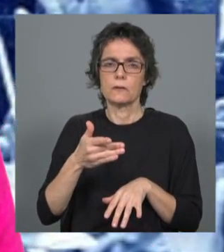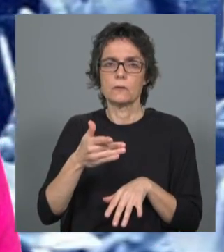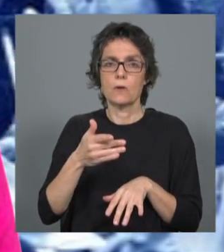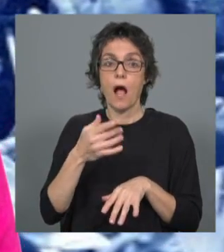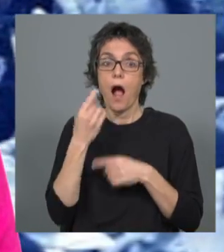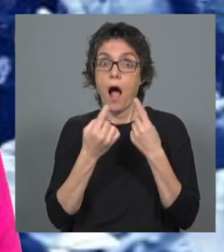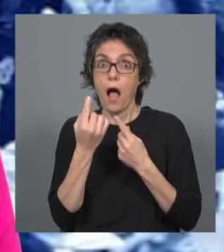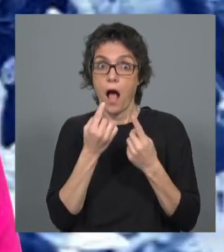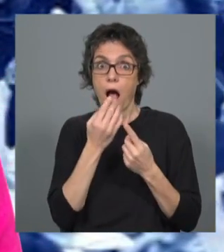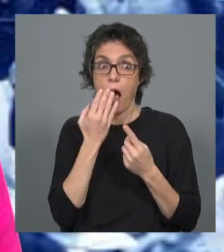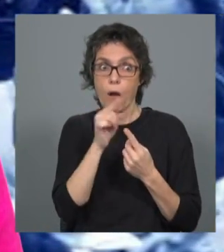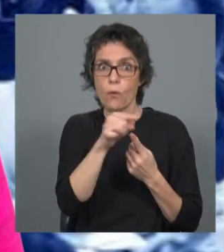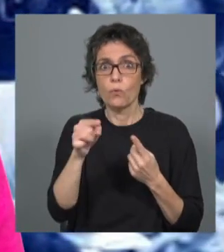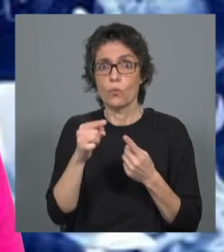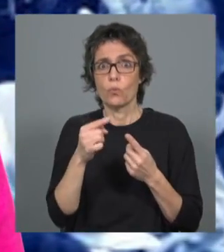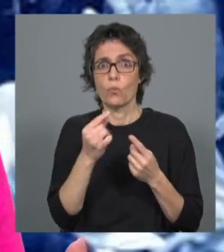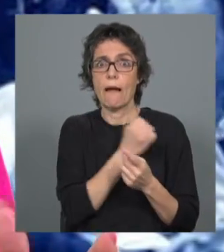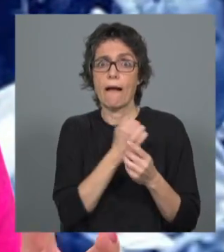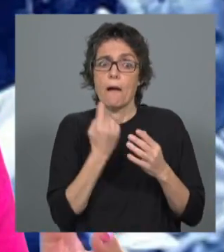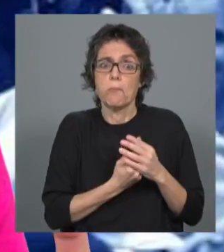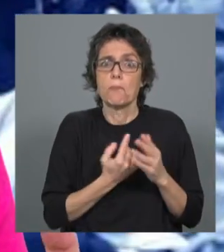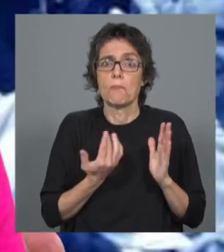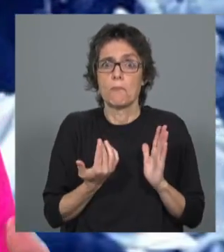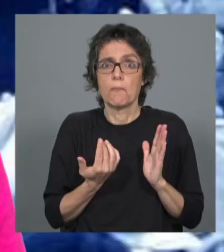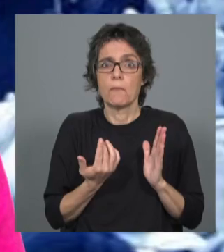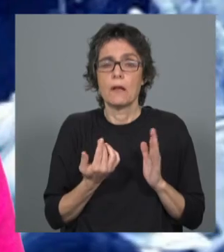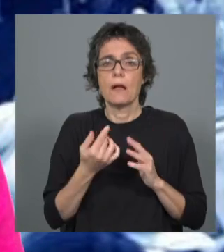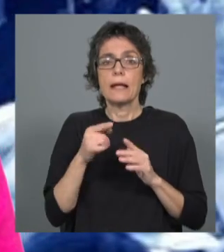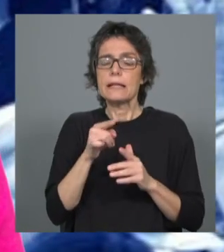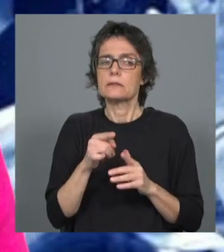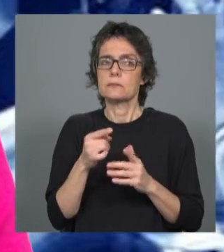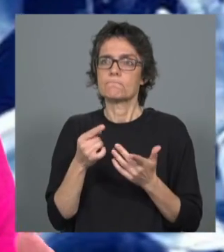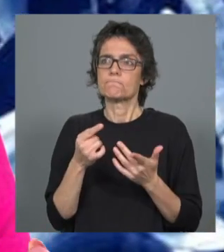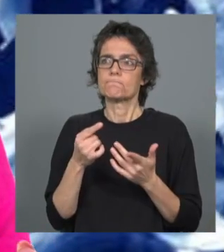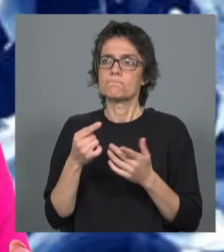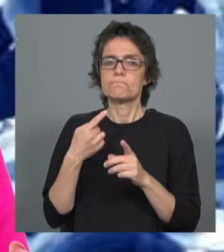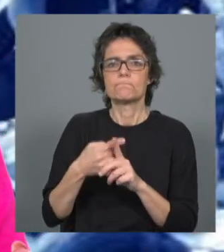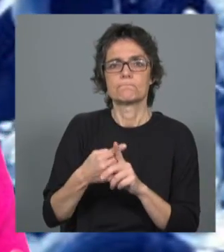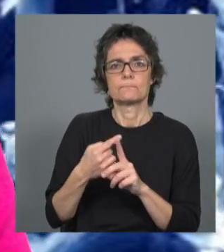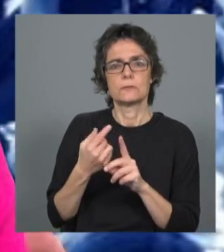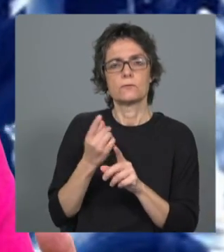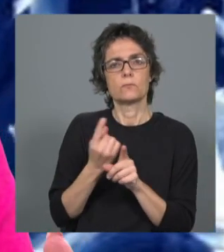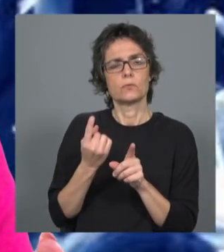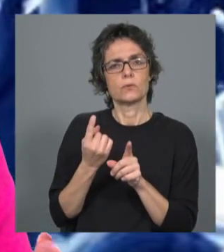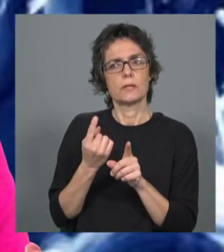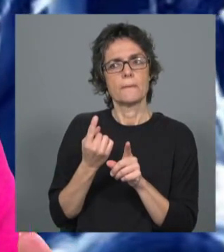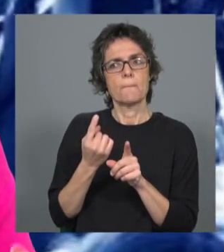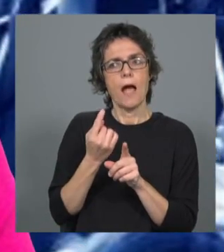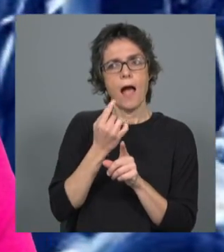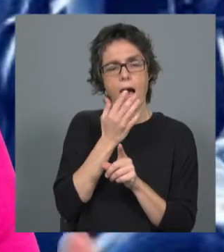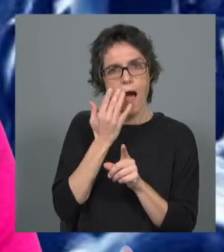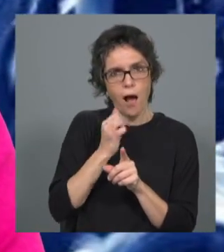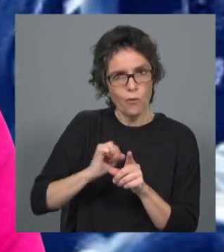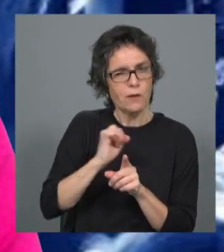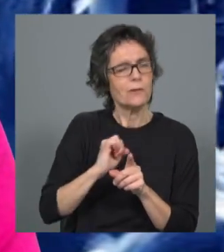também tiveram confinados em casa. E acabou por ser uma coisa muito boa, porque as nossas aulas deixaram de ser só para os alunos e muitas delas